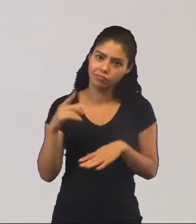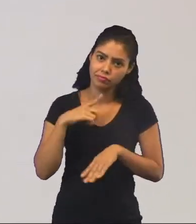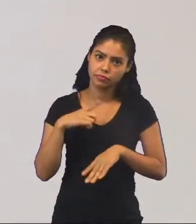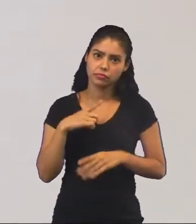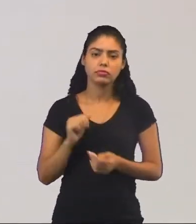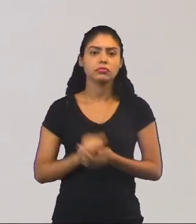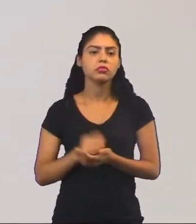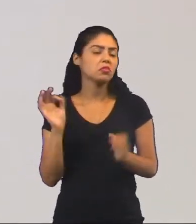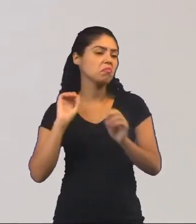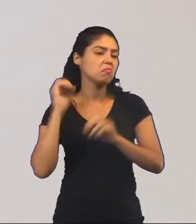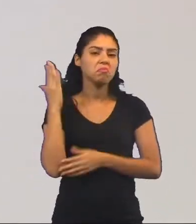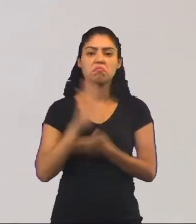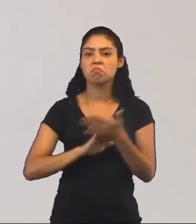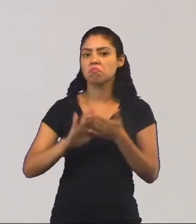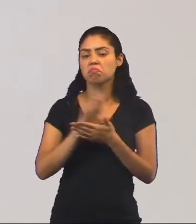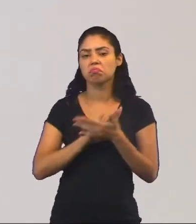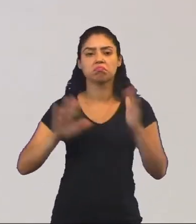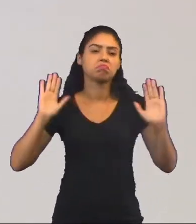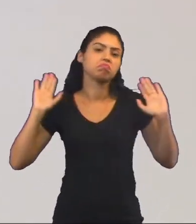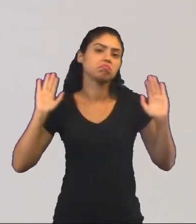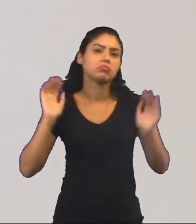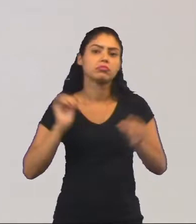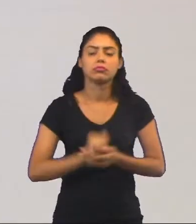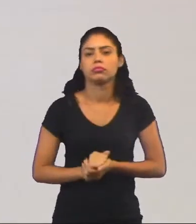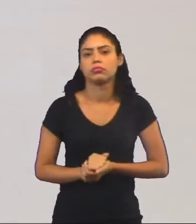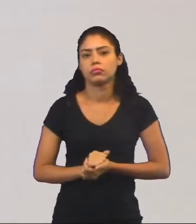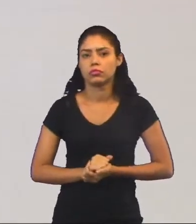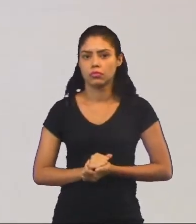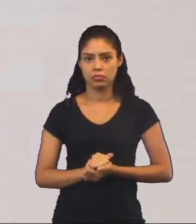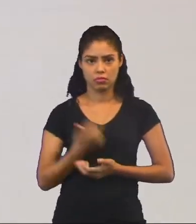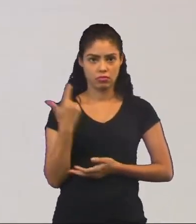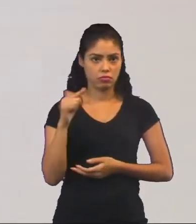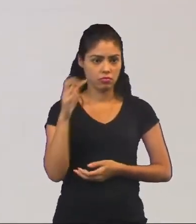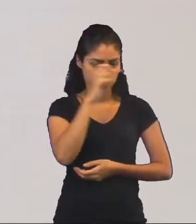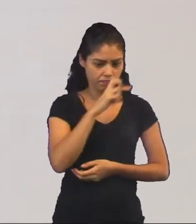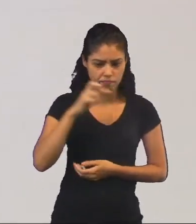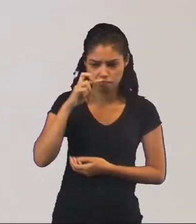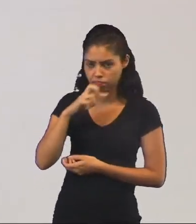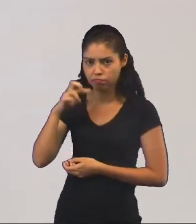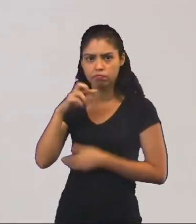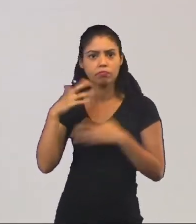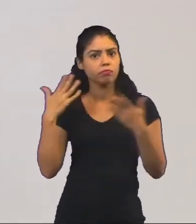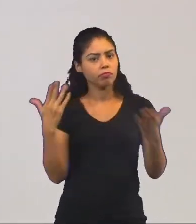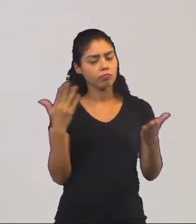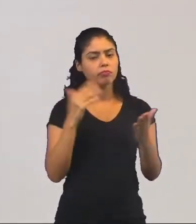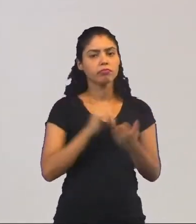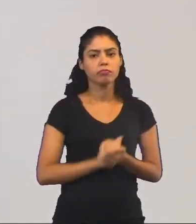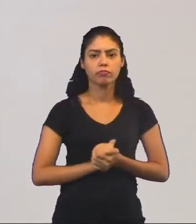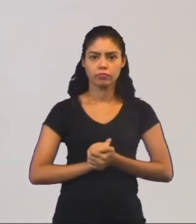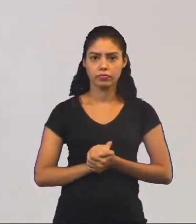forma impune. Impune por quê? Porque muitas das vezes nem há uma fiscalização, digamos assim,